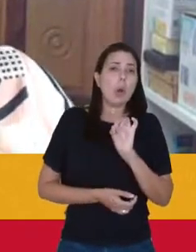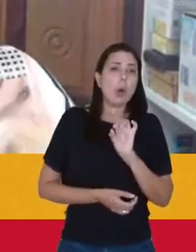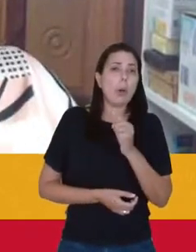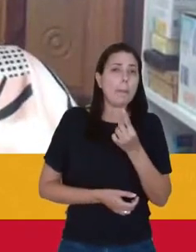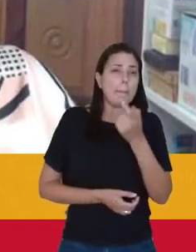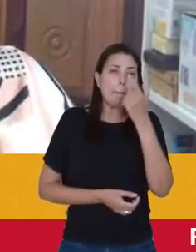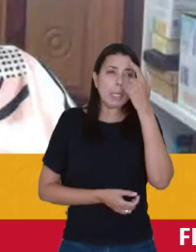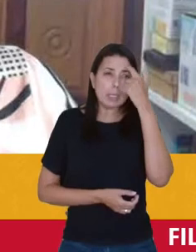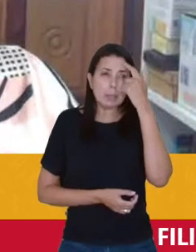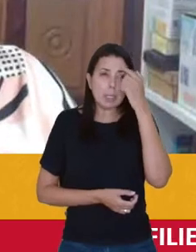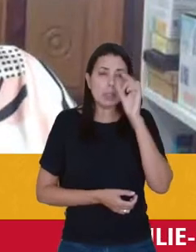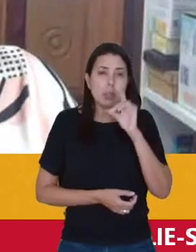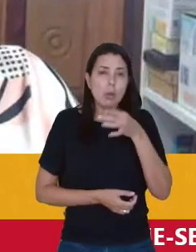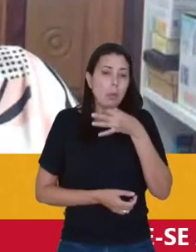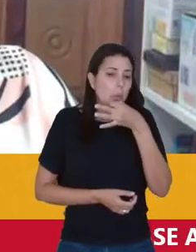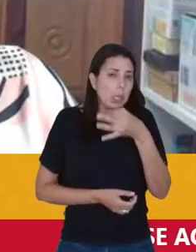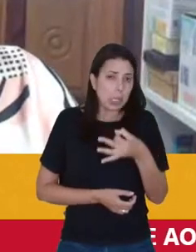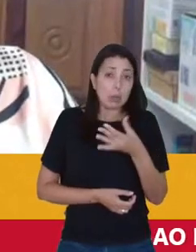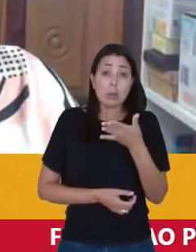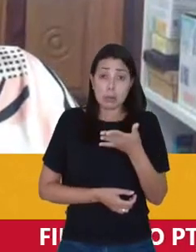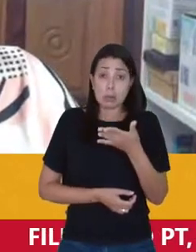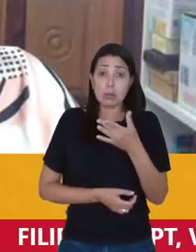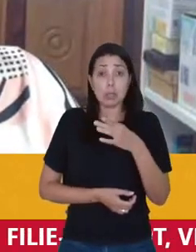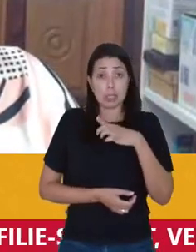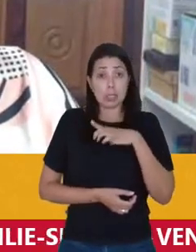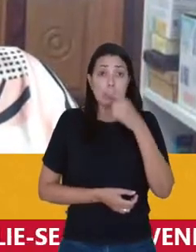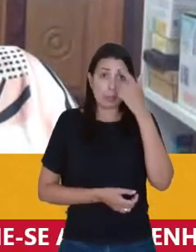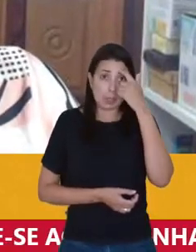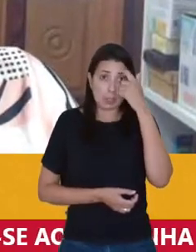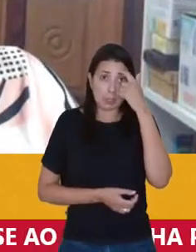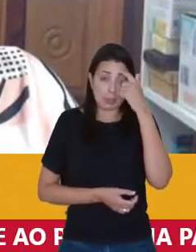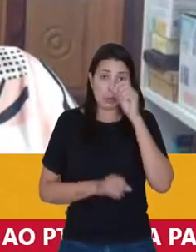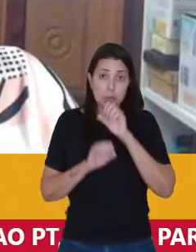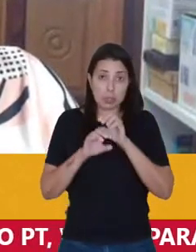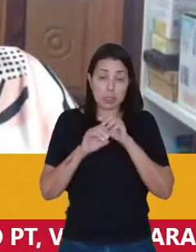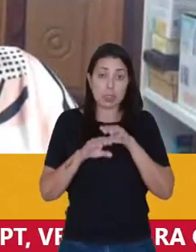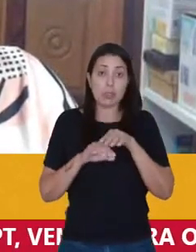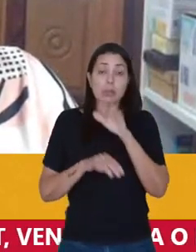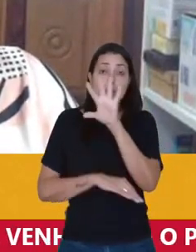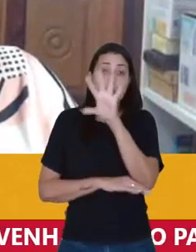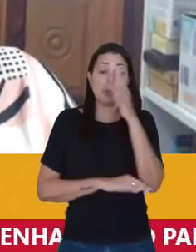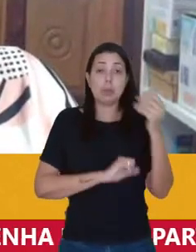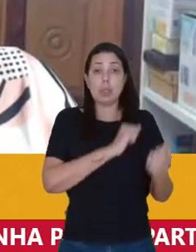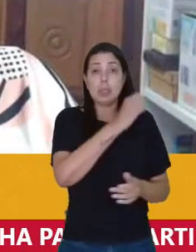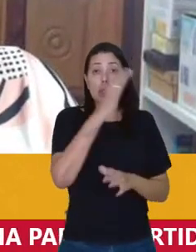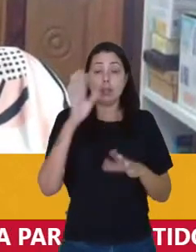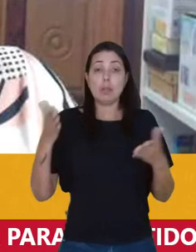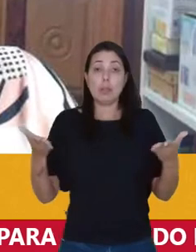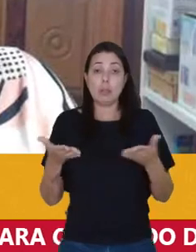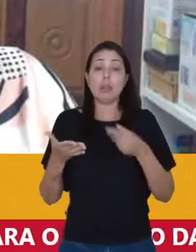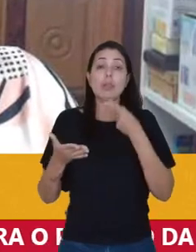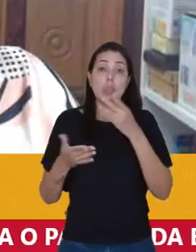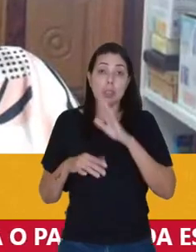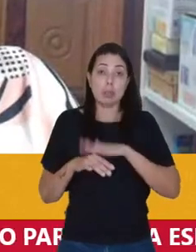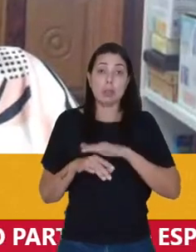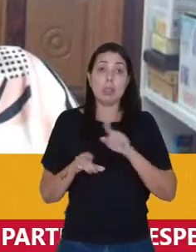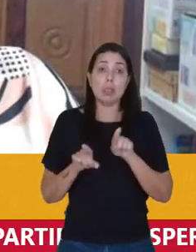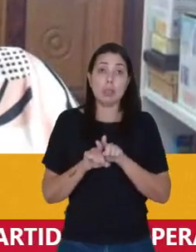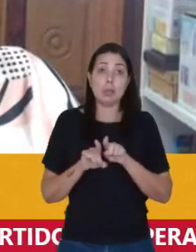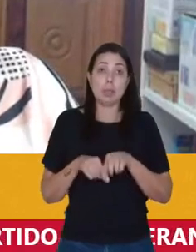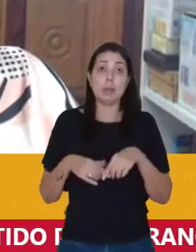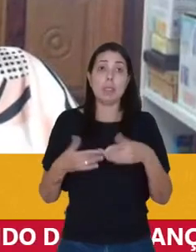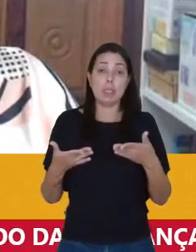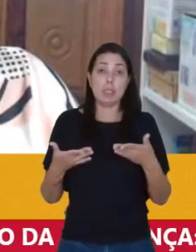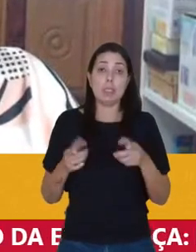um pensamento, uma questão, quando nós pensamos em a educação ambiental, que hoje se fala muito mais,